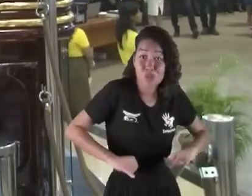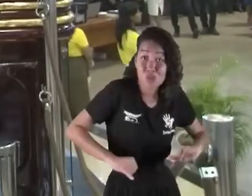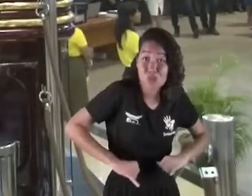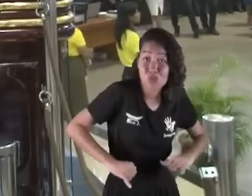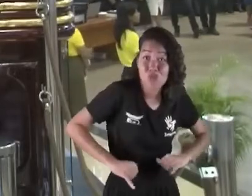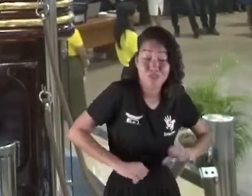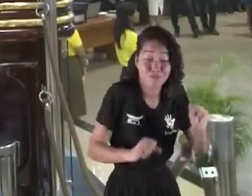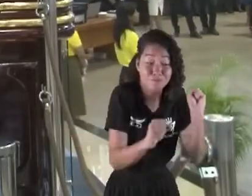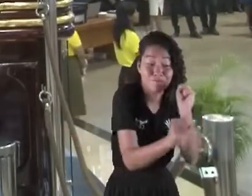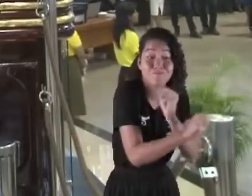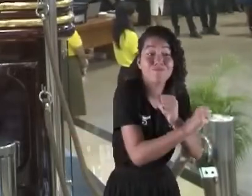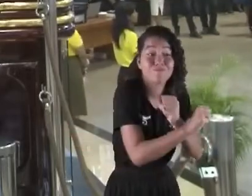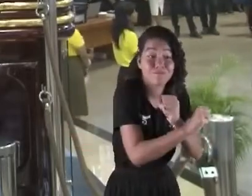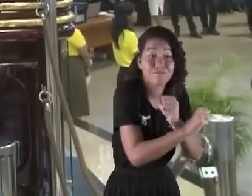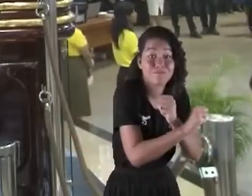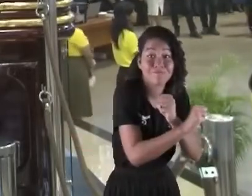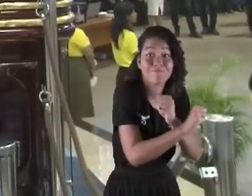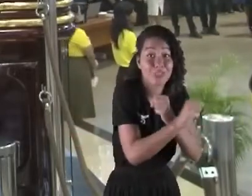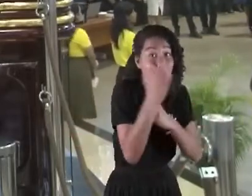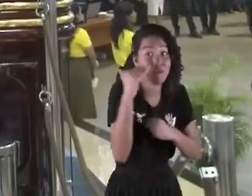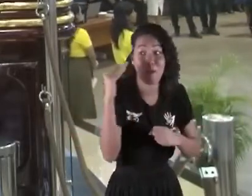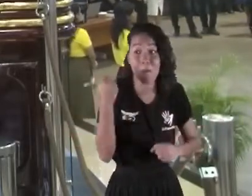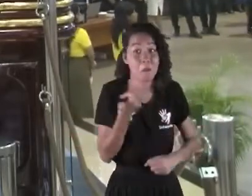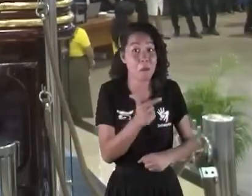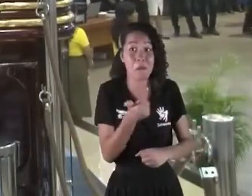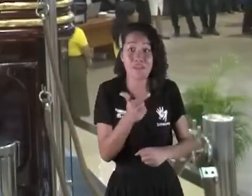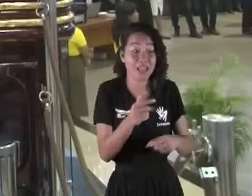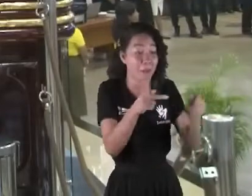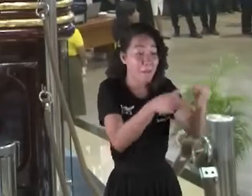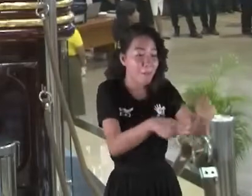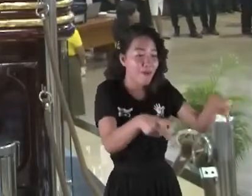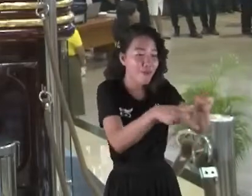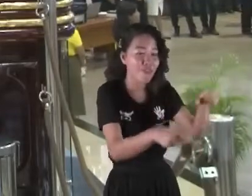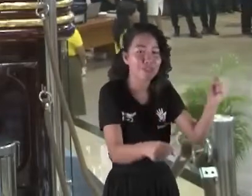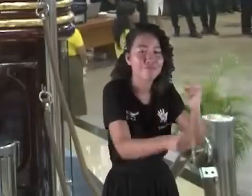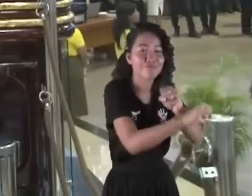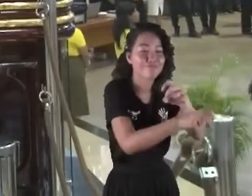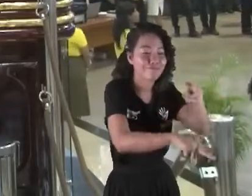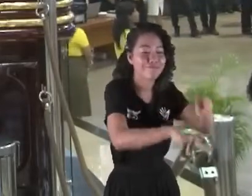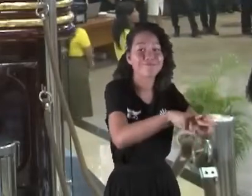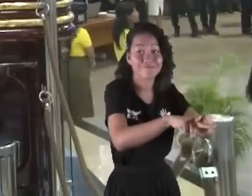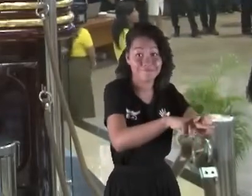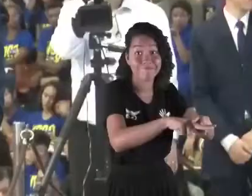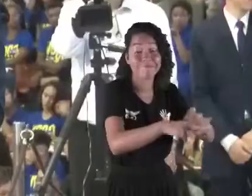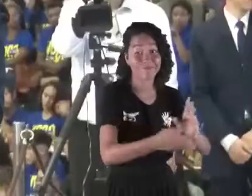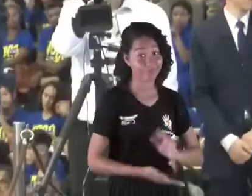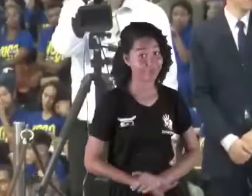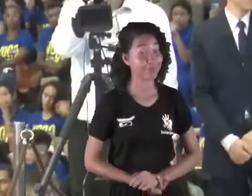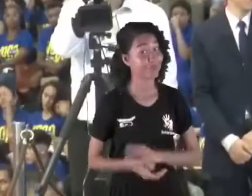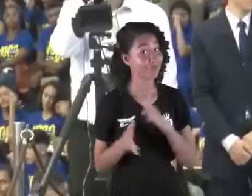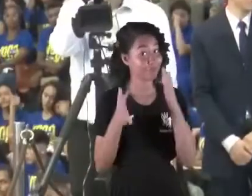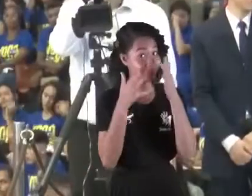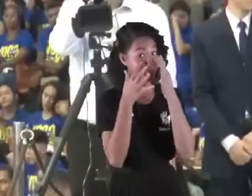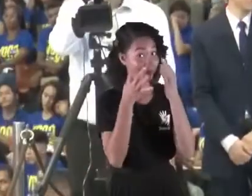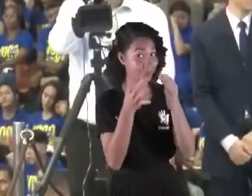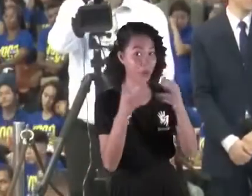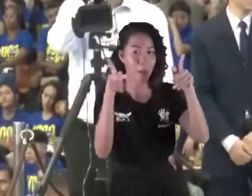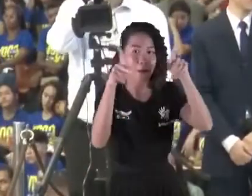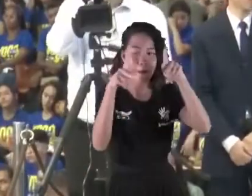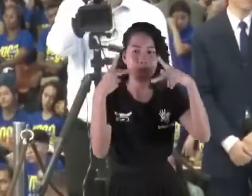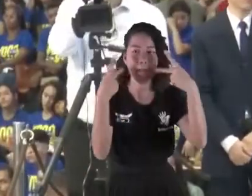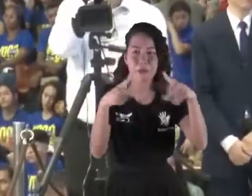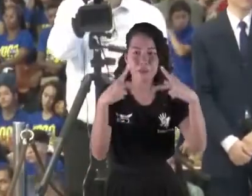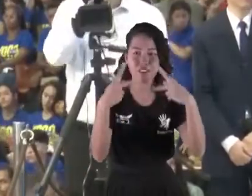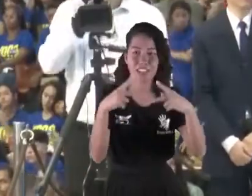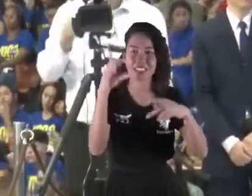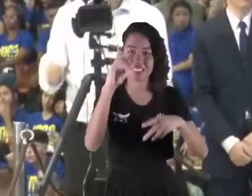anônimos. Ele estava no meio do povo, porque profeta Deus levanta no